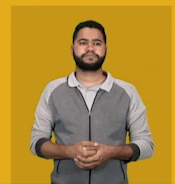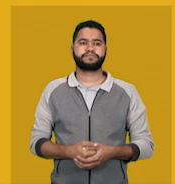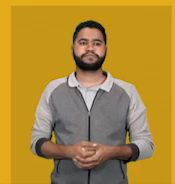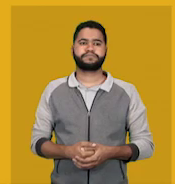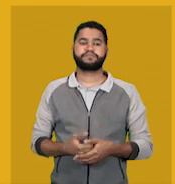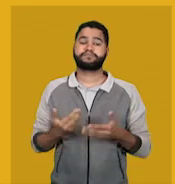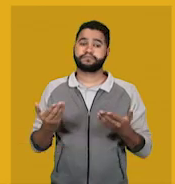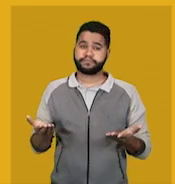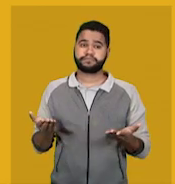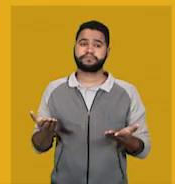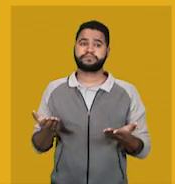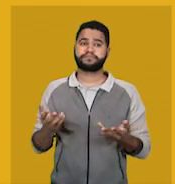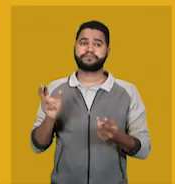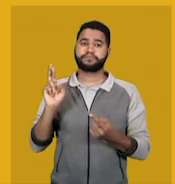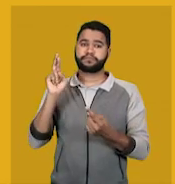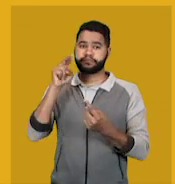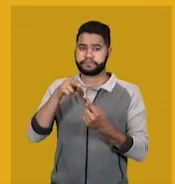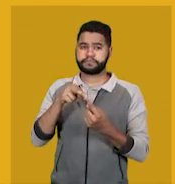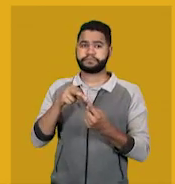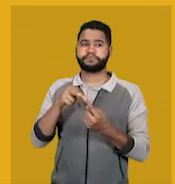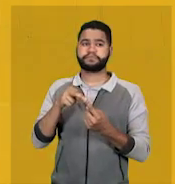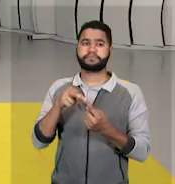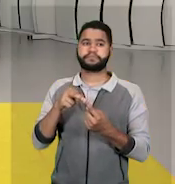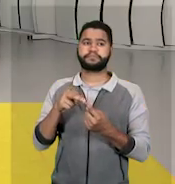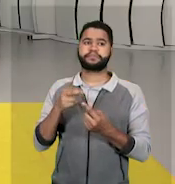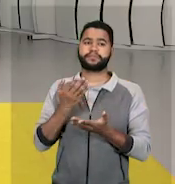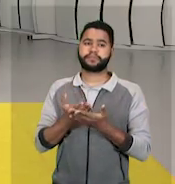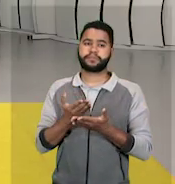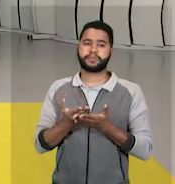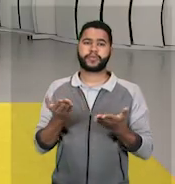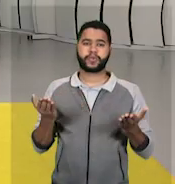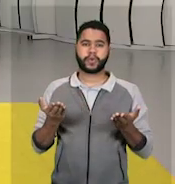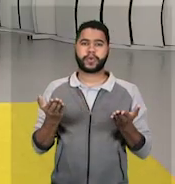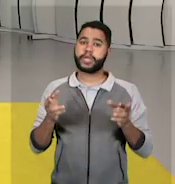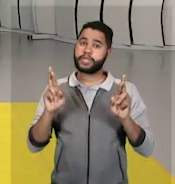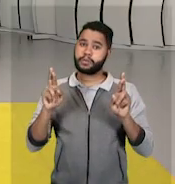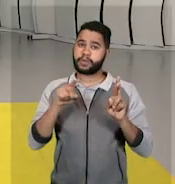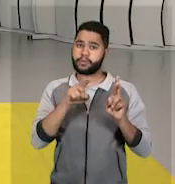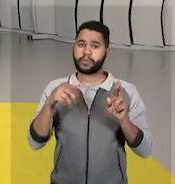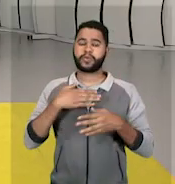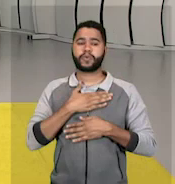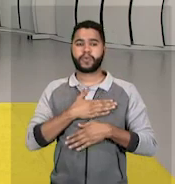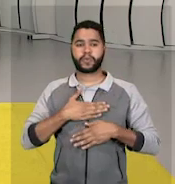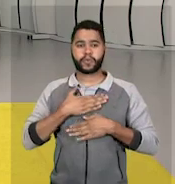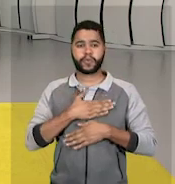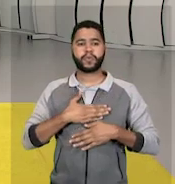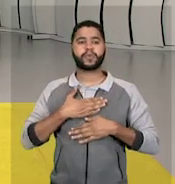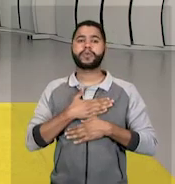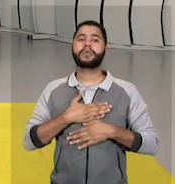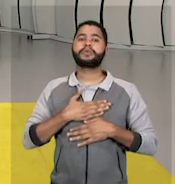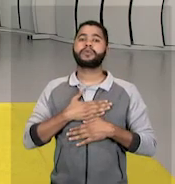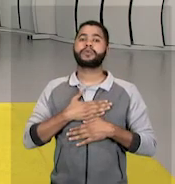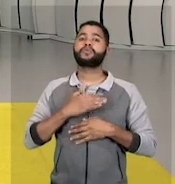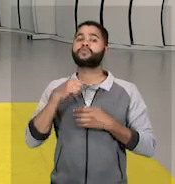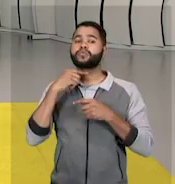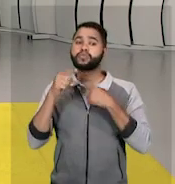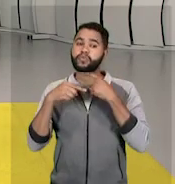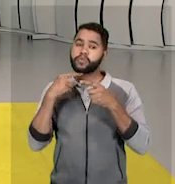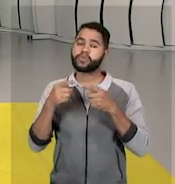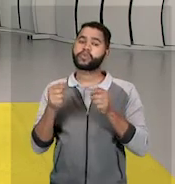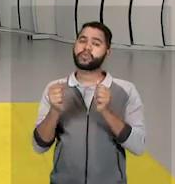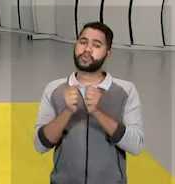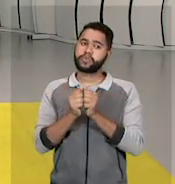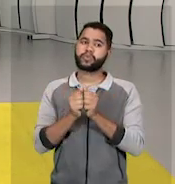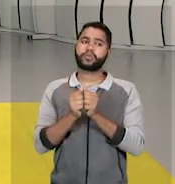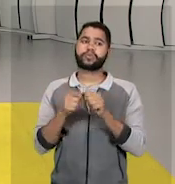Então, pessoal, essa é a nossa referência bibliográfica, essa é a nossa aula de hoje, espero que você tenha gostado. Tire as suas dúvidas conosco, mande para